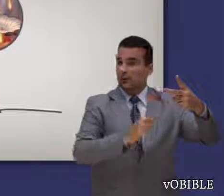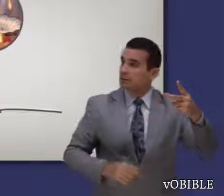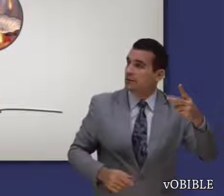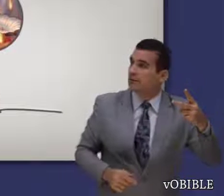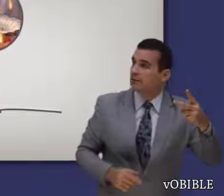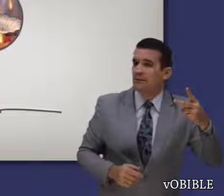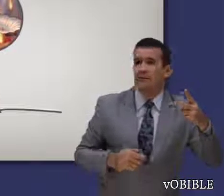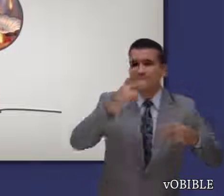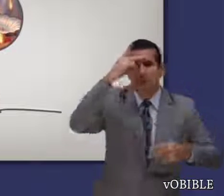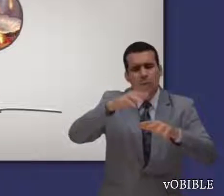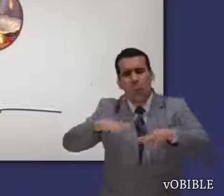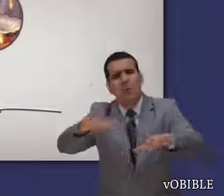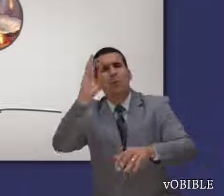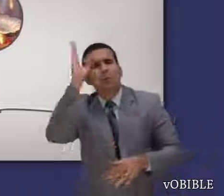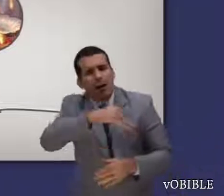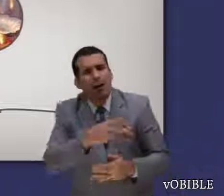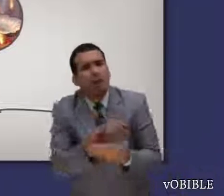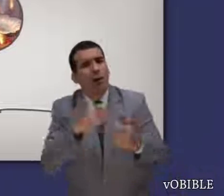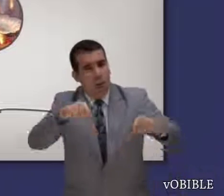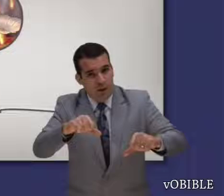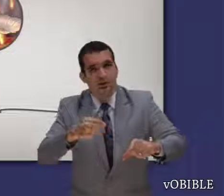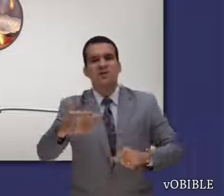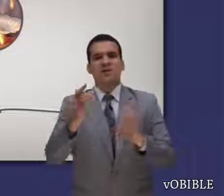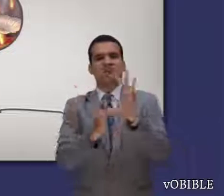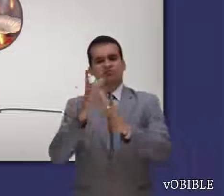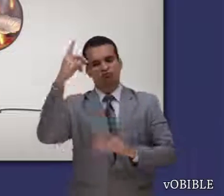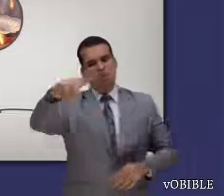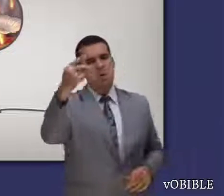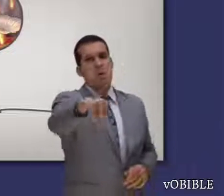Como Deus vai acabar com toda a maldade através de Jesus Cristo.